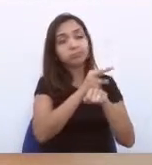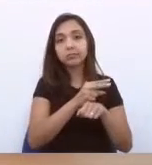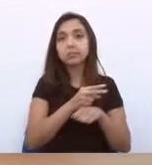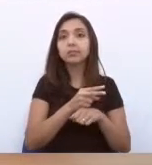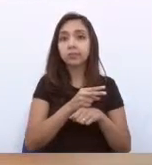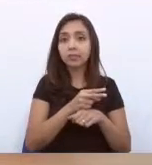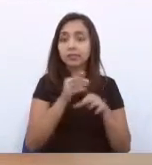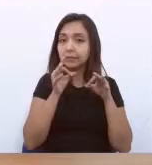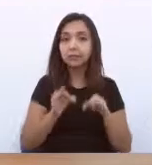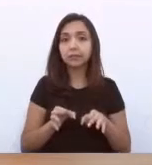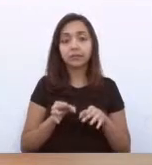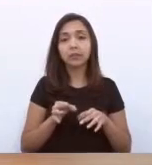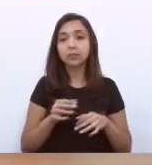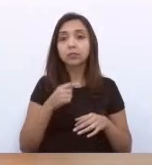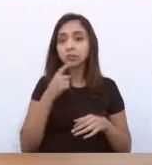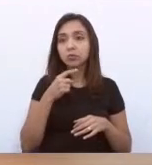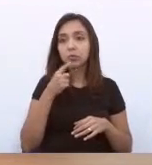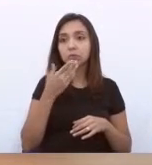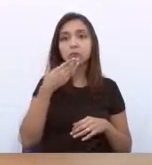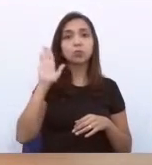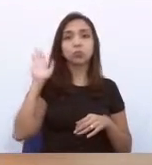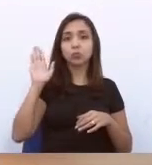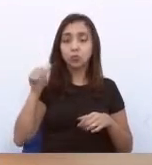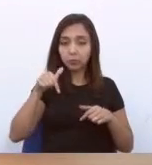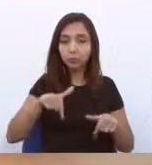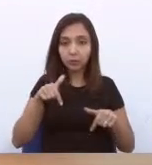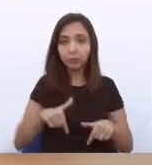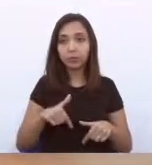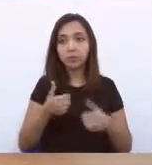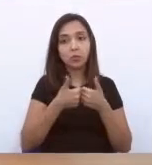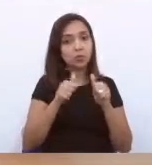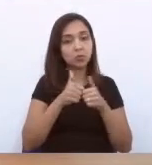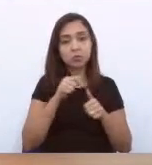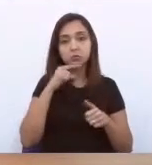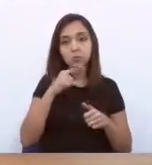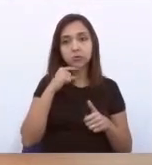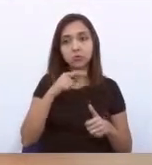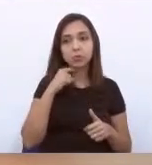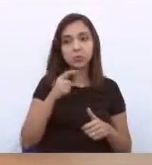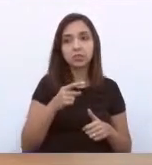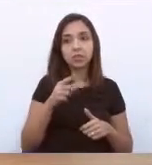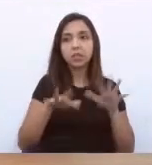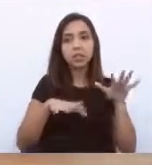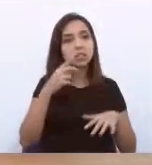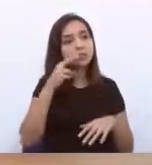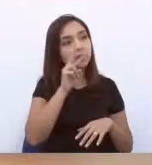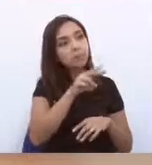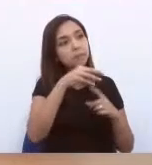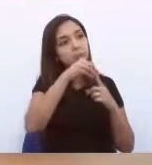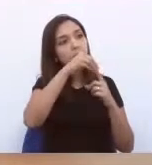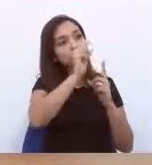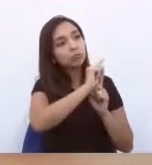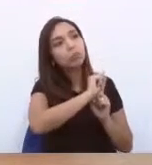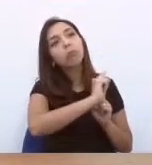juro que por Deus, pelos meus 5 filhos que eu tenho, eu não consigo que pegar ônibus. Eles me vêm no ponto, passa